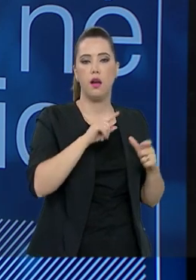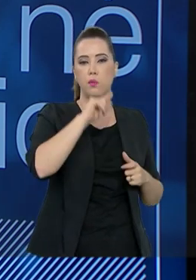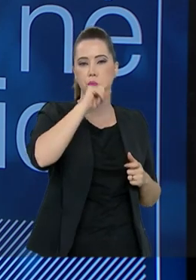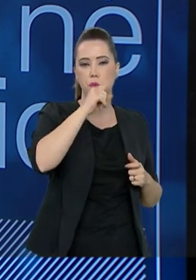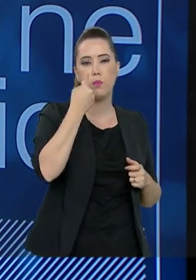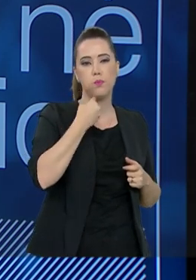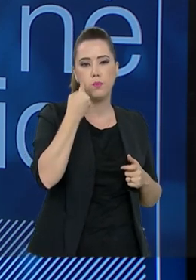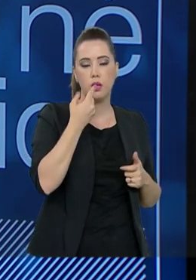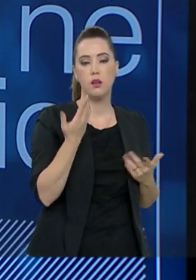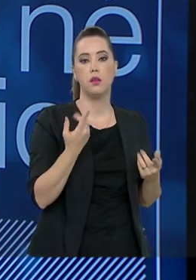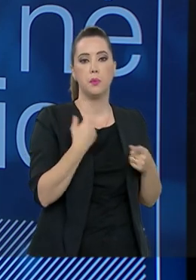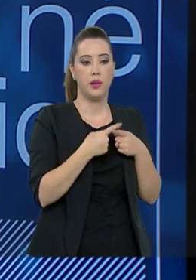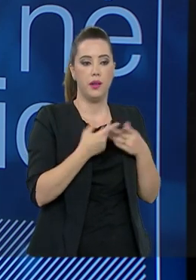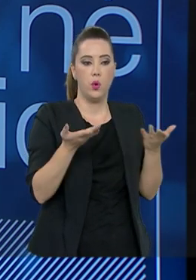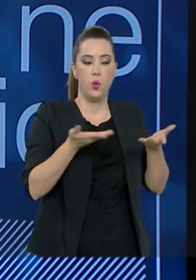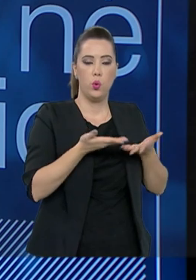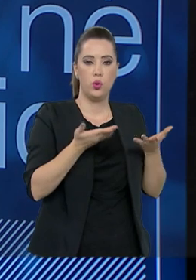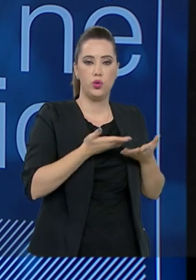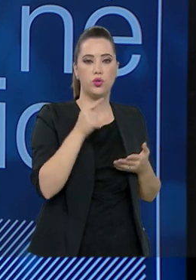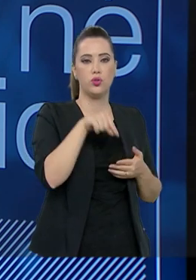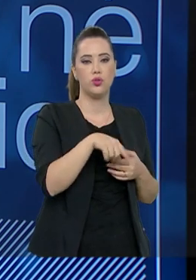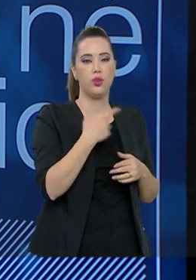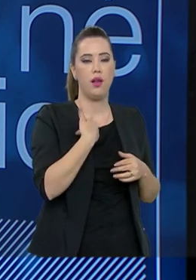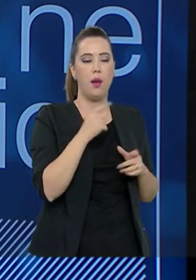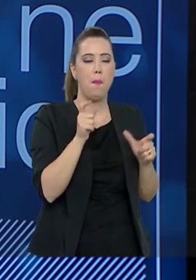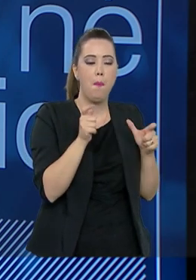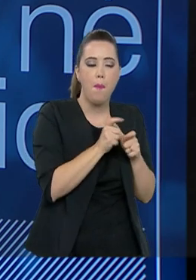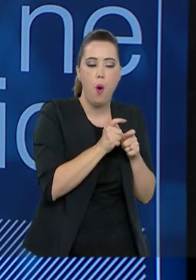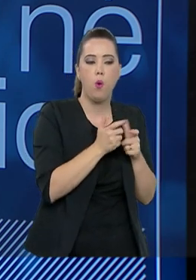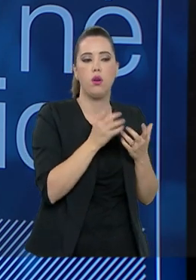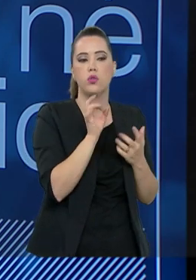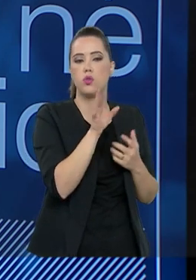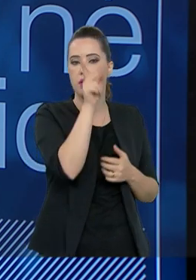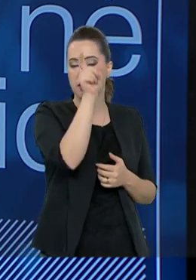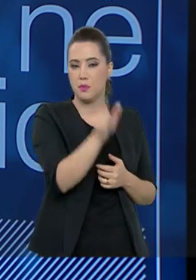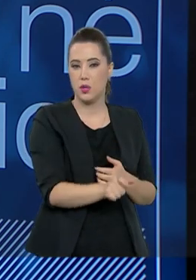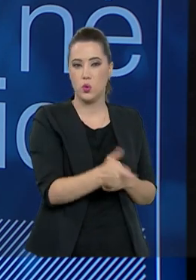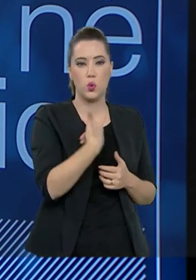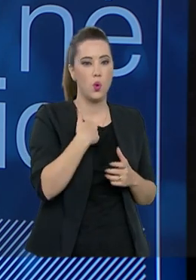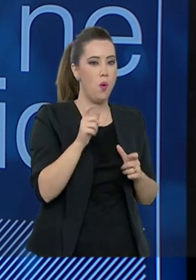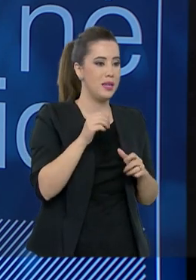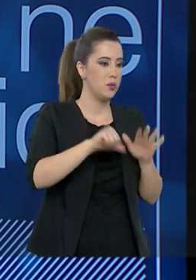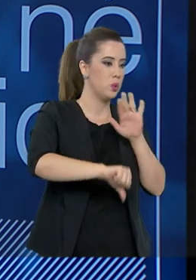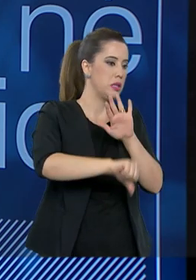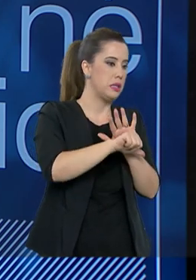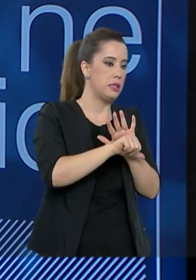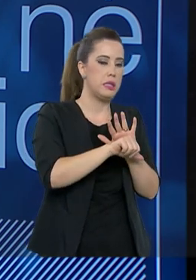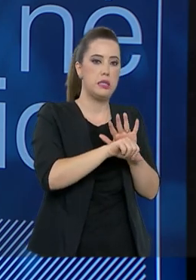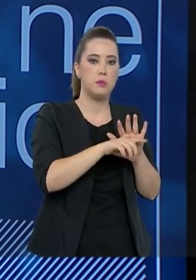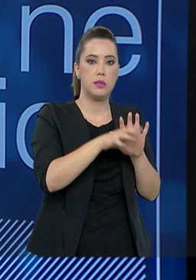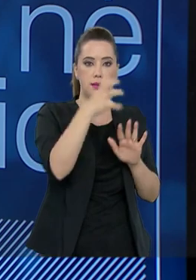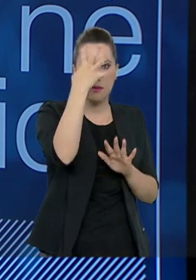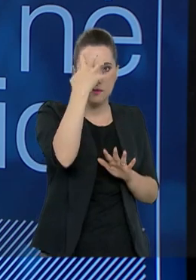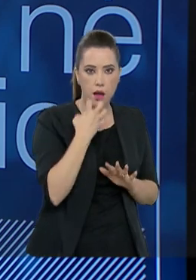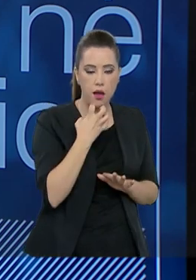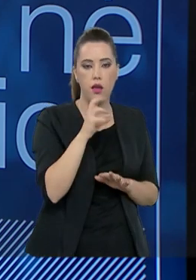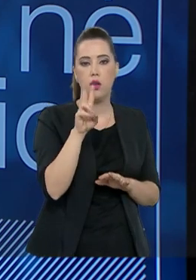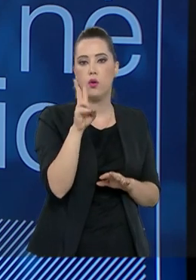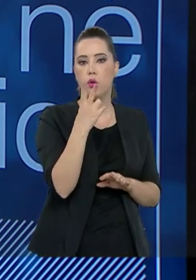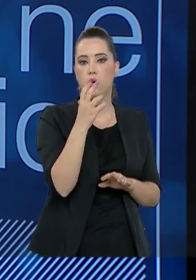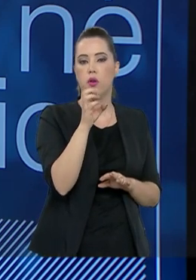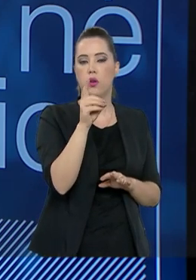Hoje a coleta de condenados, ela é muito restrita, né? Só os condenados por crimes muito graves, crimes hediondos. E